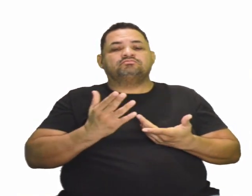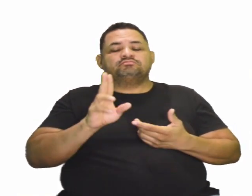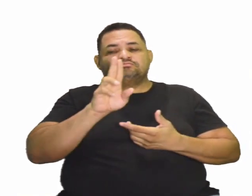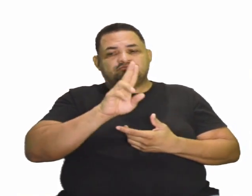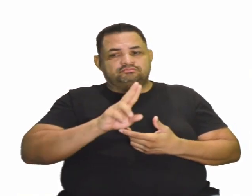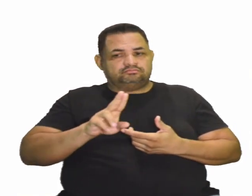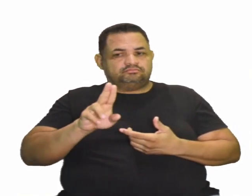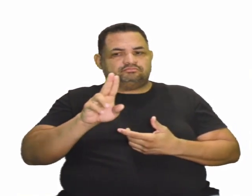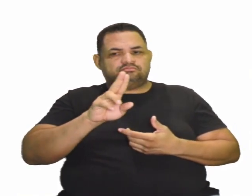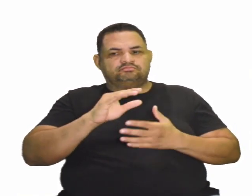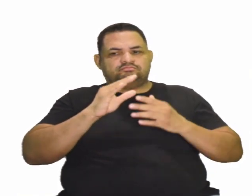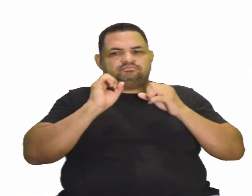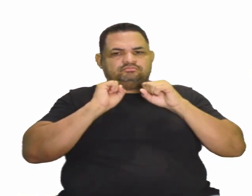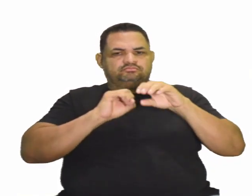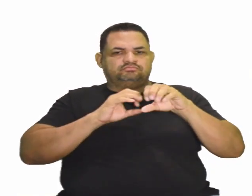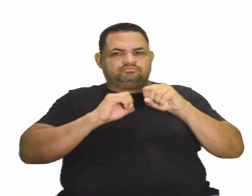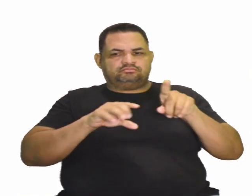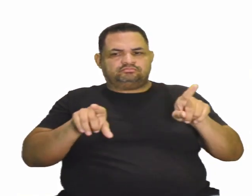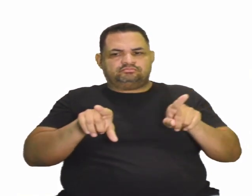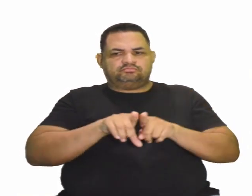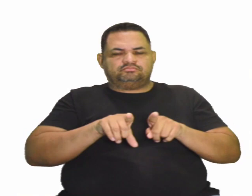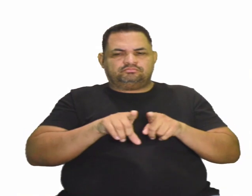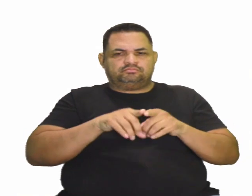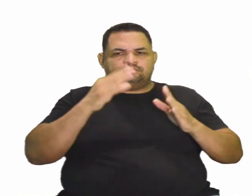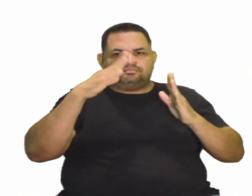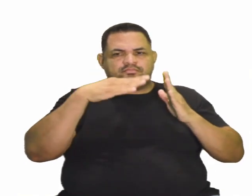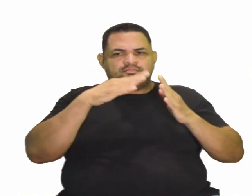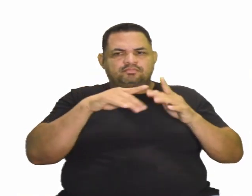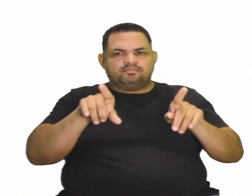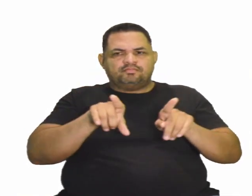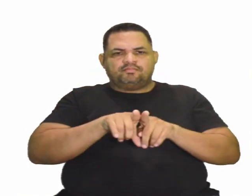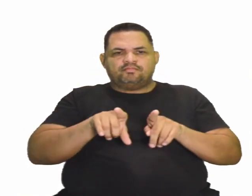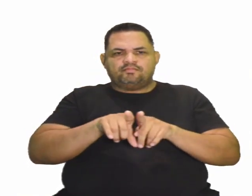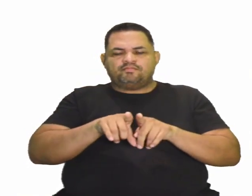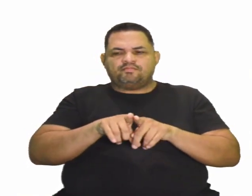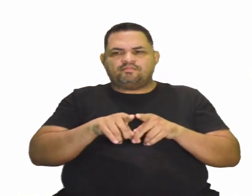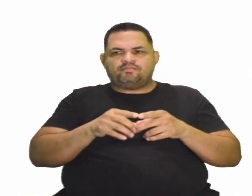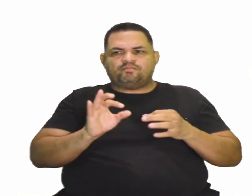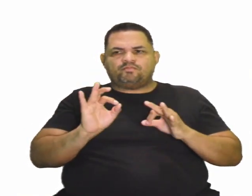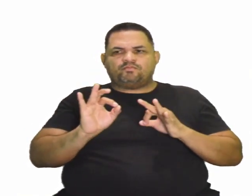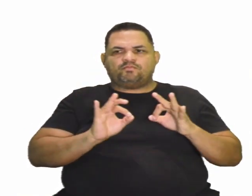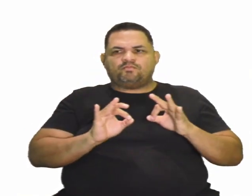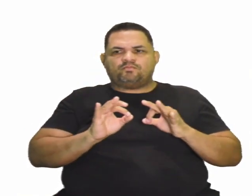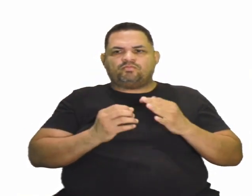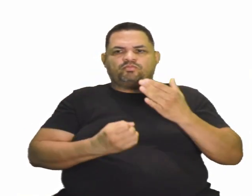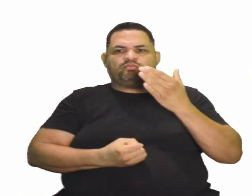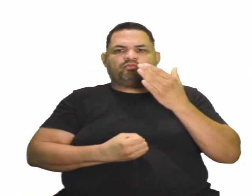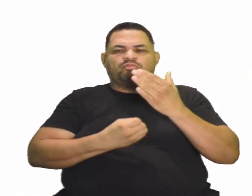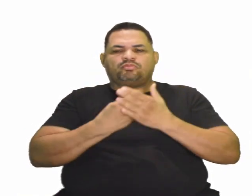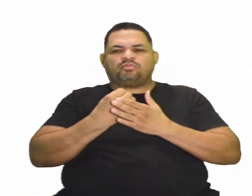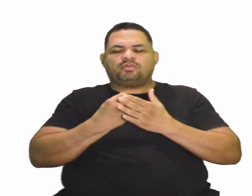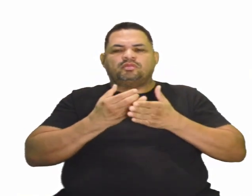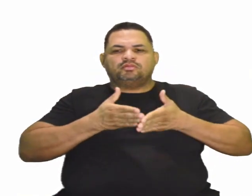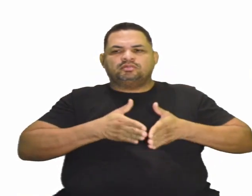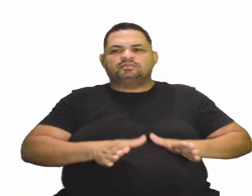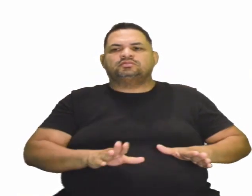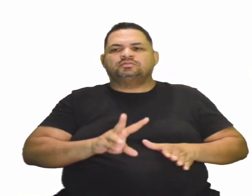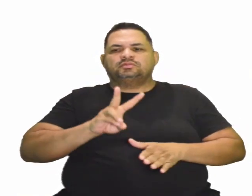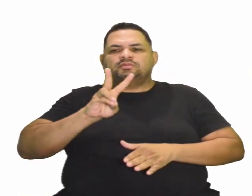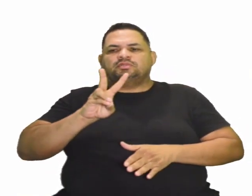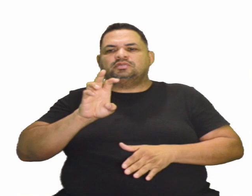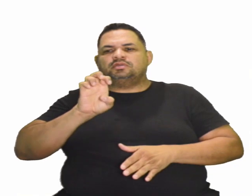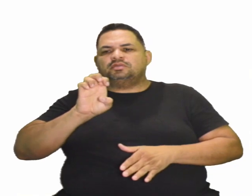nós vamos ver em outras obras. Essa aqui essa obra, né? O Nascimento de Vênus,